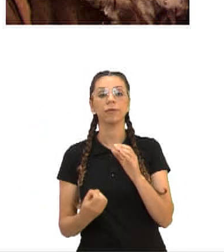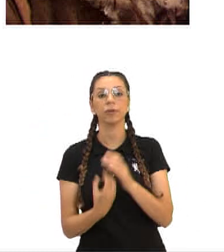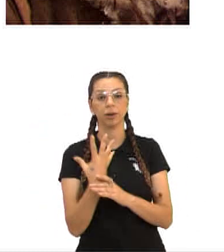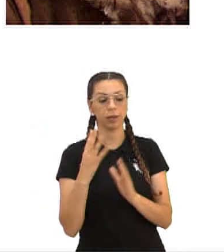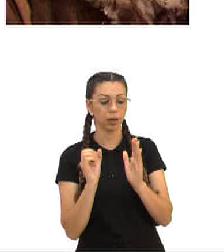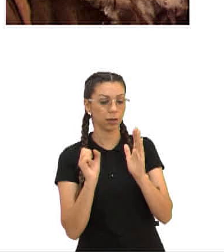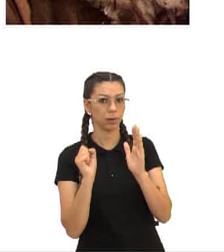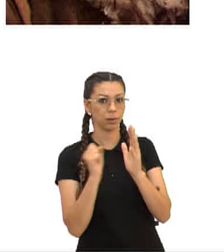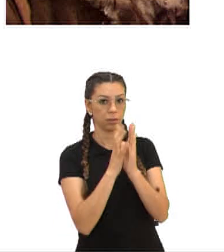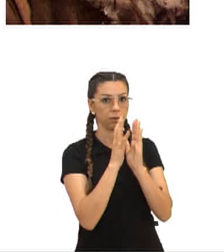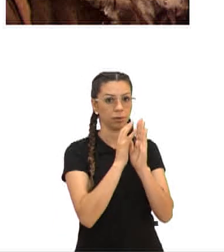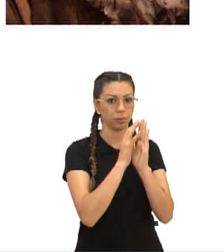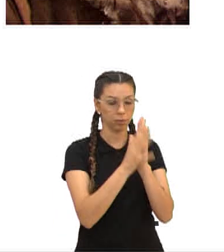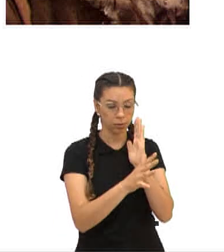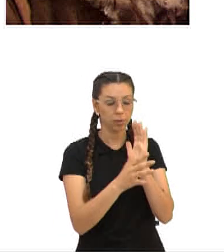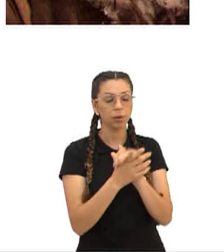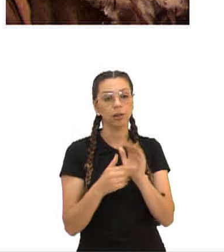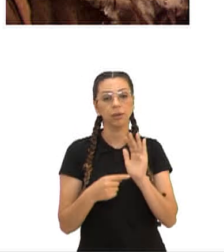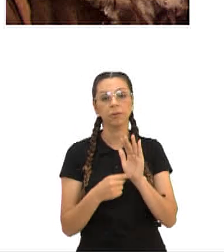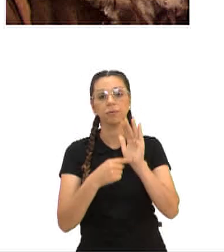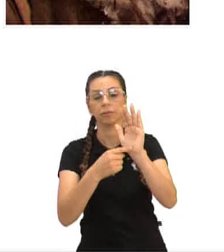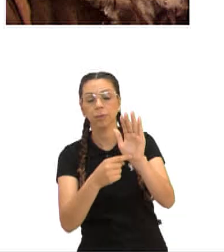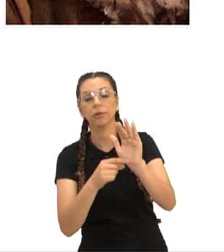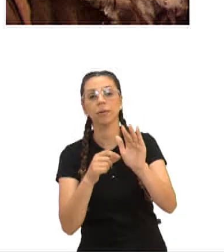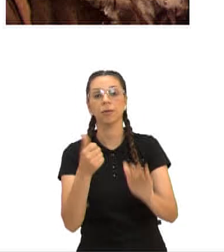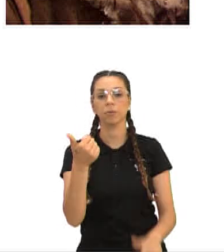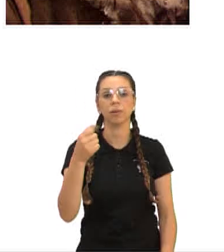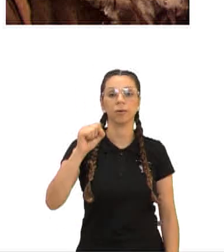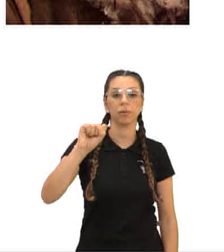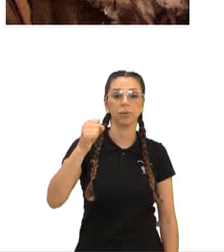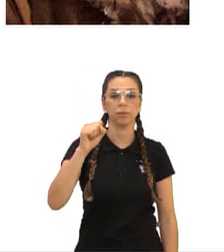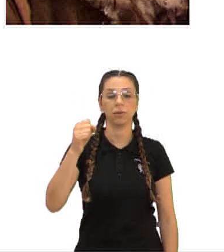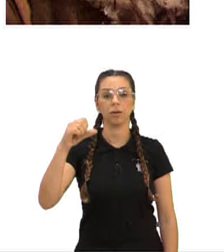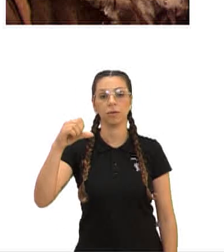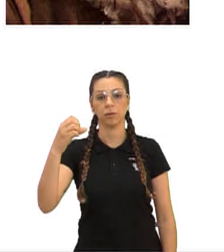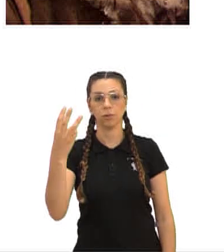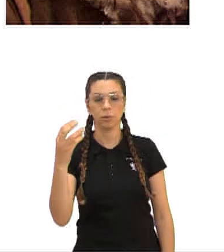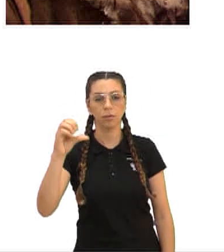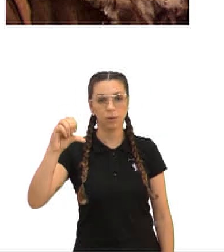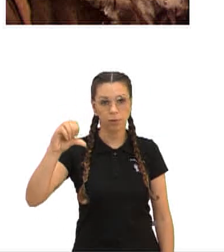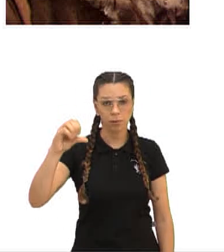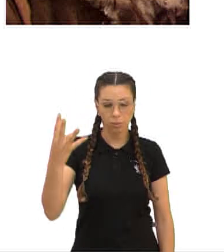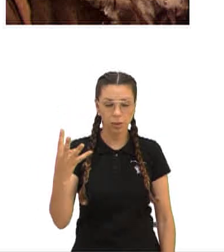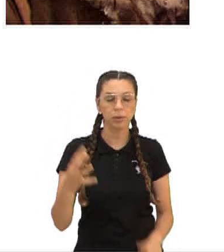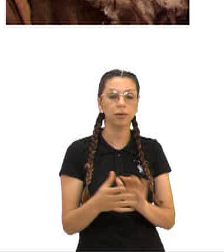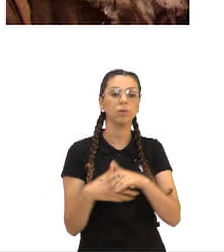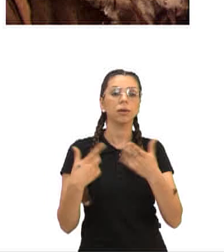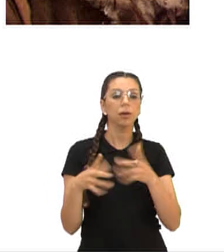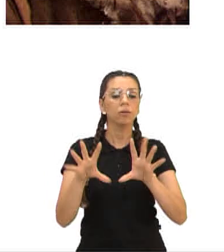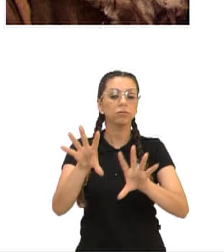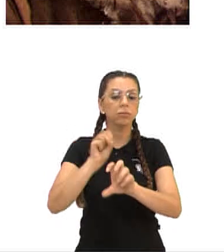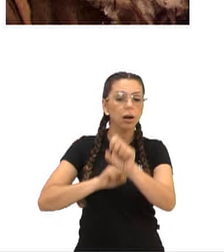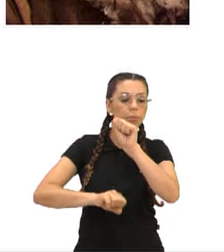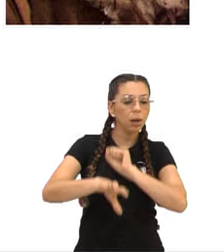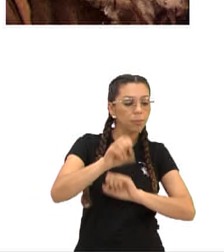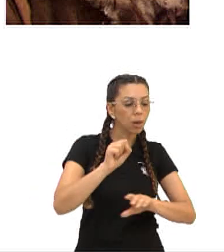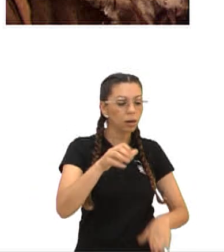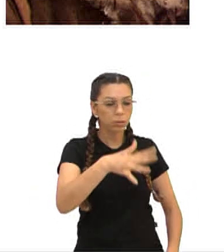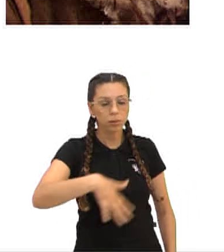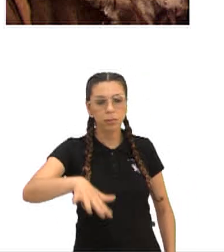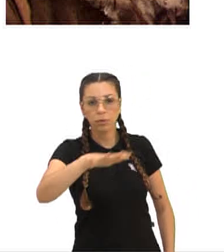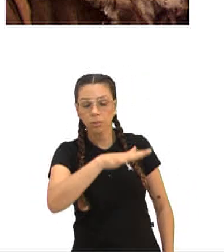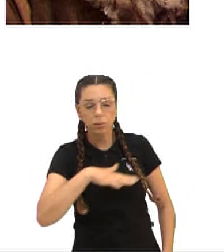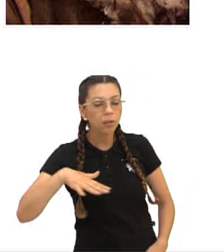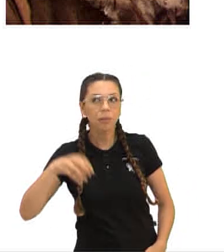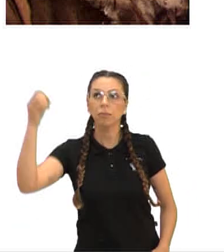inicial de 1874. Sua pintura caracterizou-se pela firmeza com que consegue captar a atmosfera por meio de um trabalho